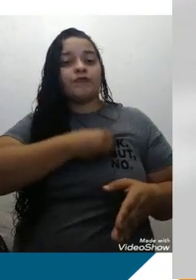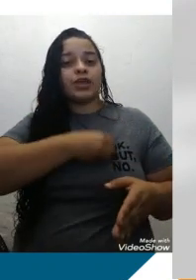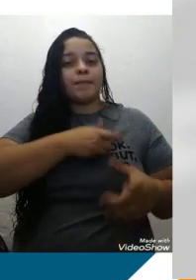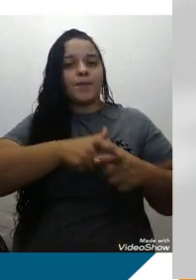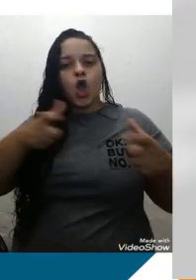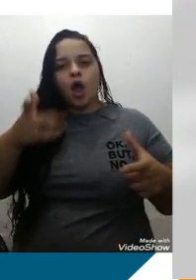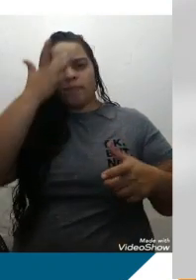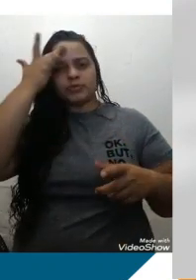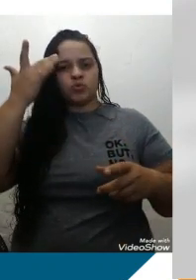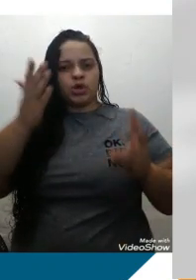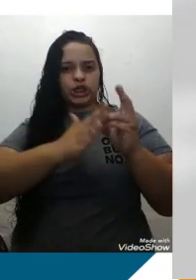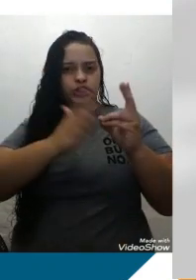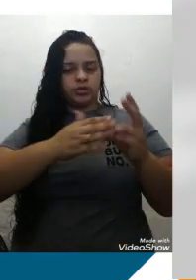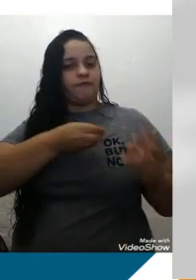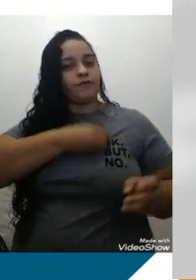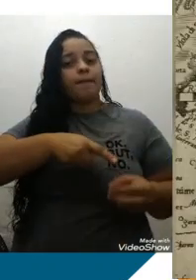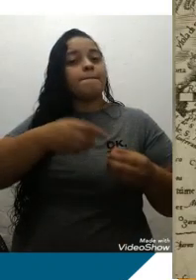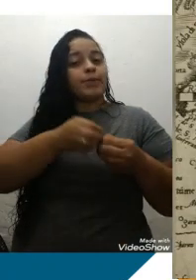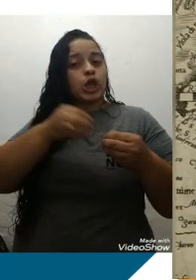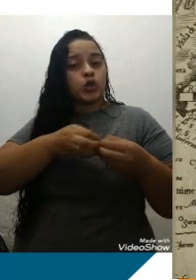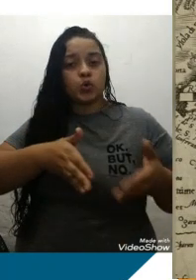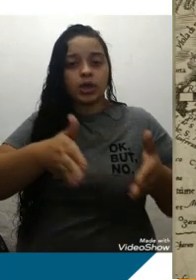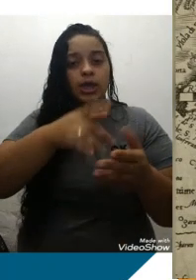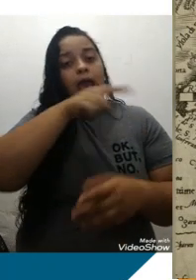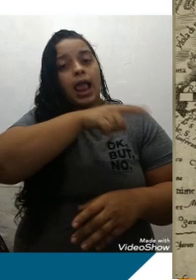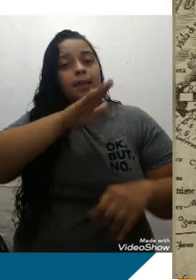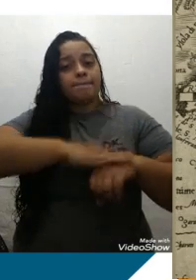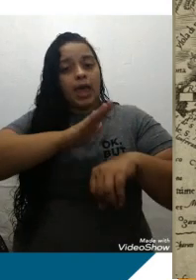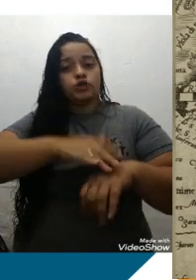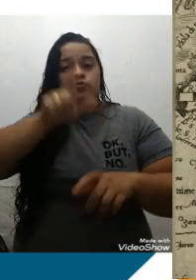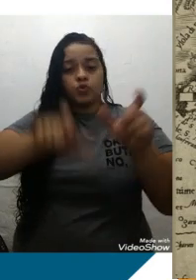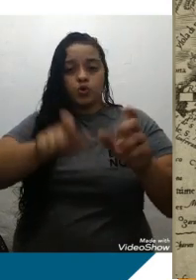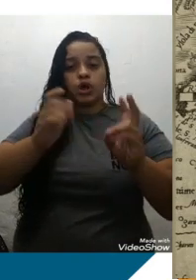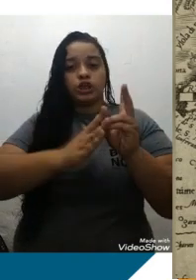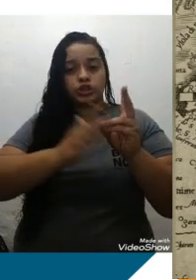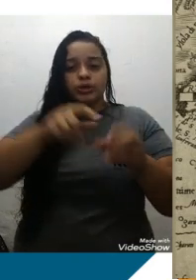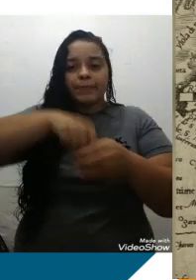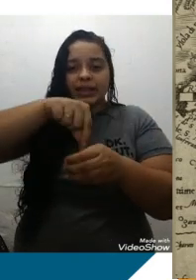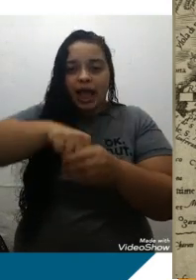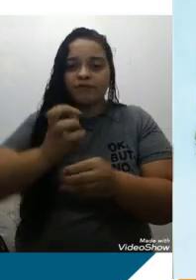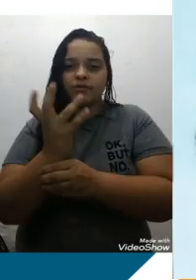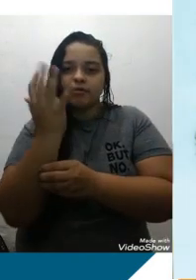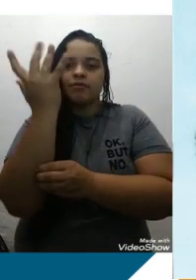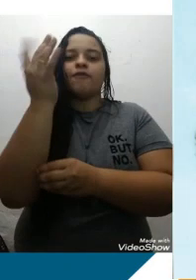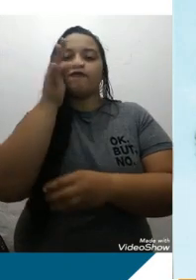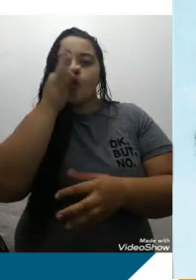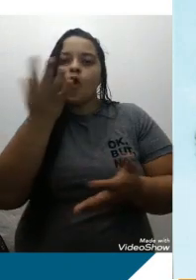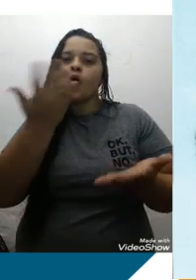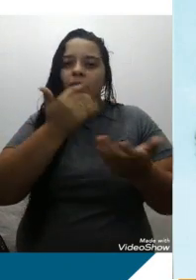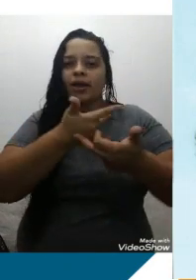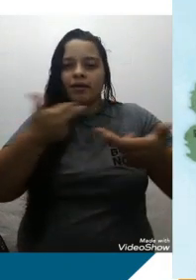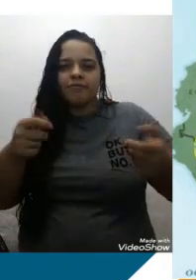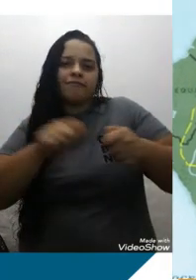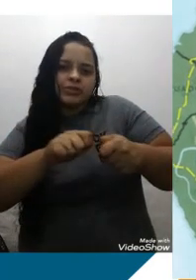dos povos indígenas. Então eles plantavam essas árvores, essas plantas que eram úteis para a sua alimentação nas margens dos rios. Então a atual configuração